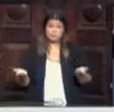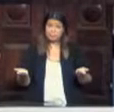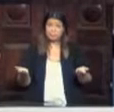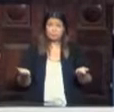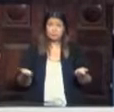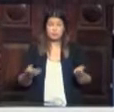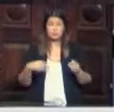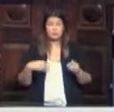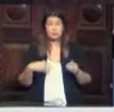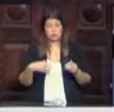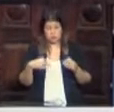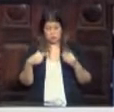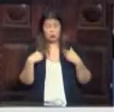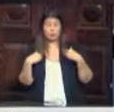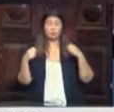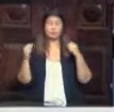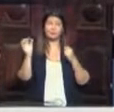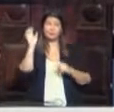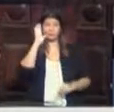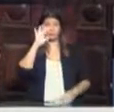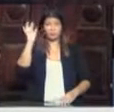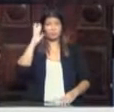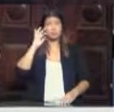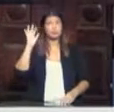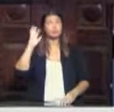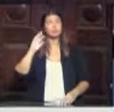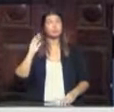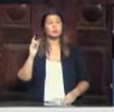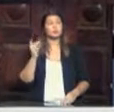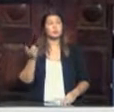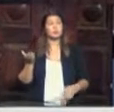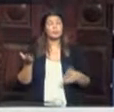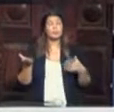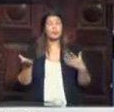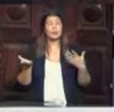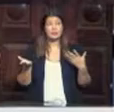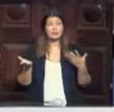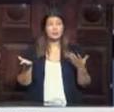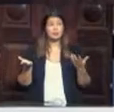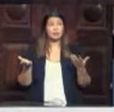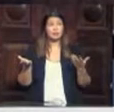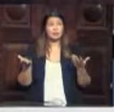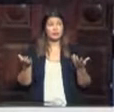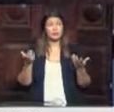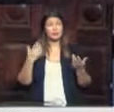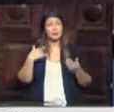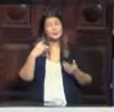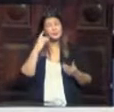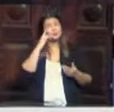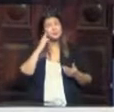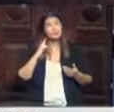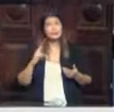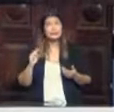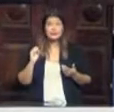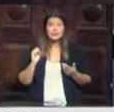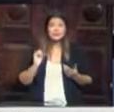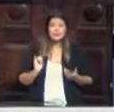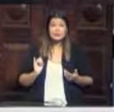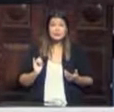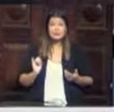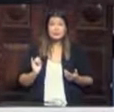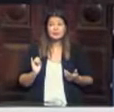Eu fiz uma intervenção dizendo o seguinte: quando se vai fazer um contrato desta natureza, a